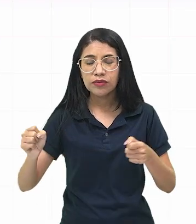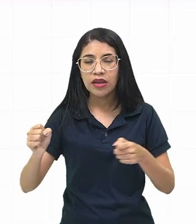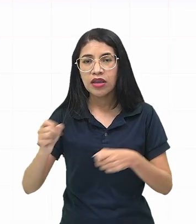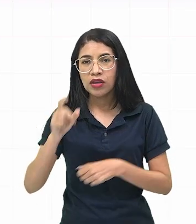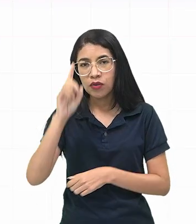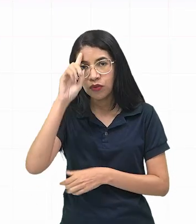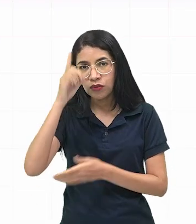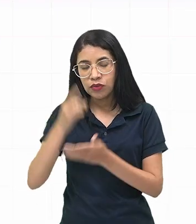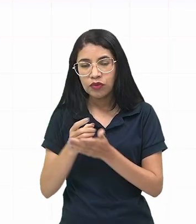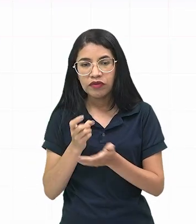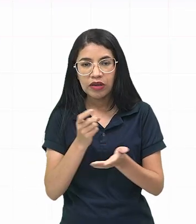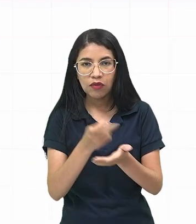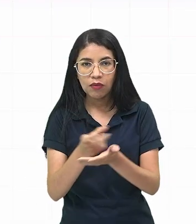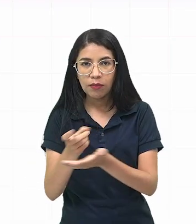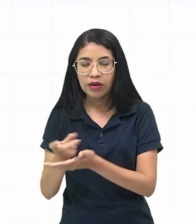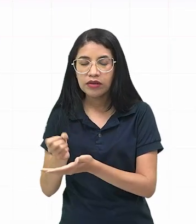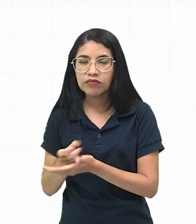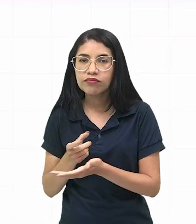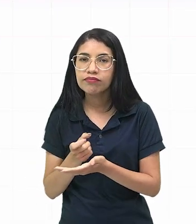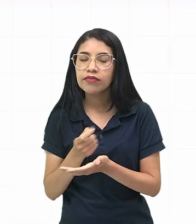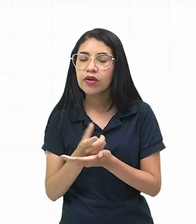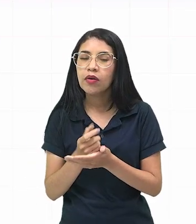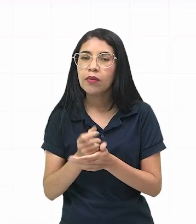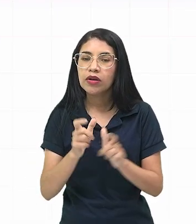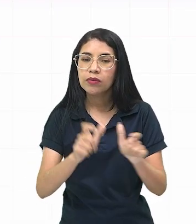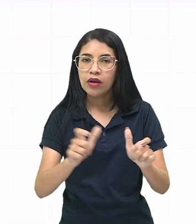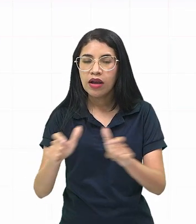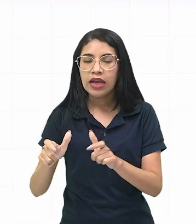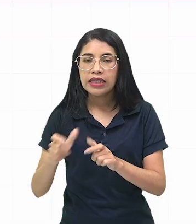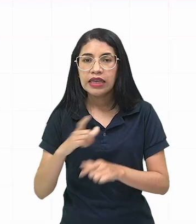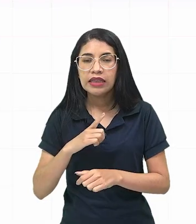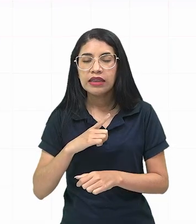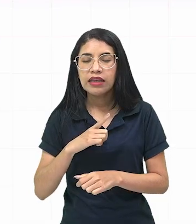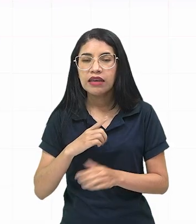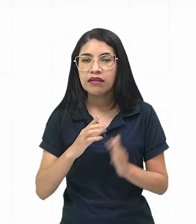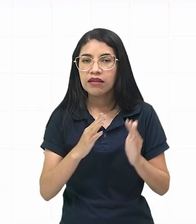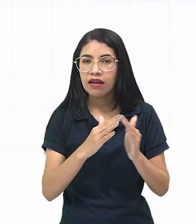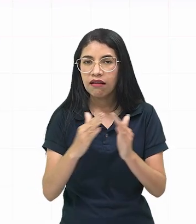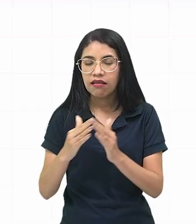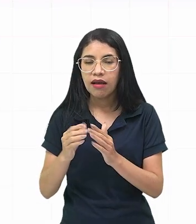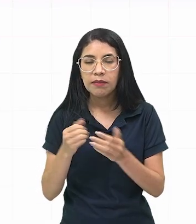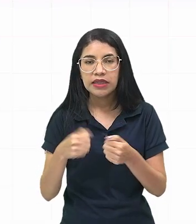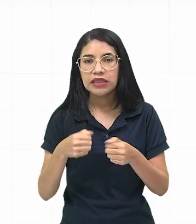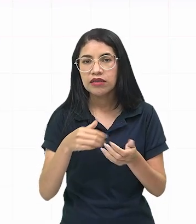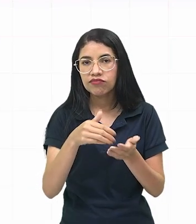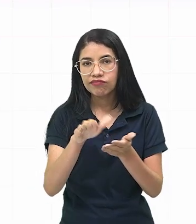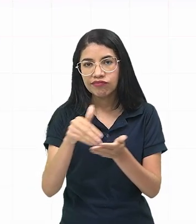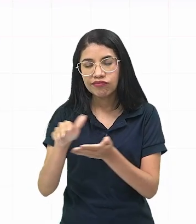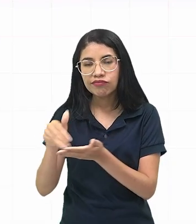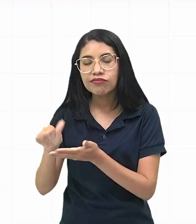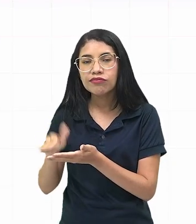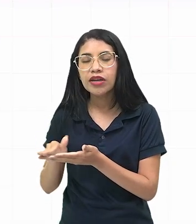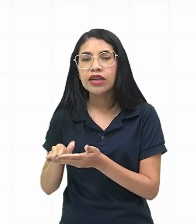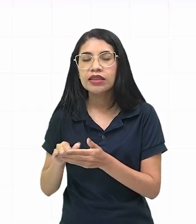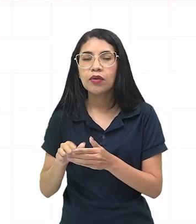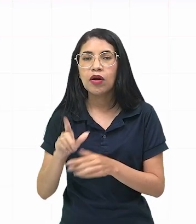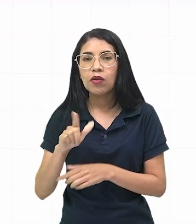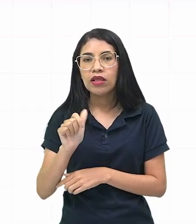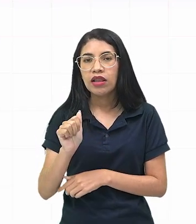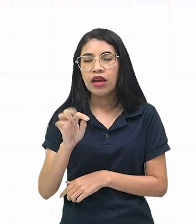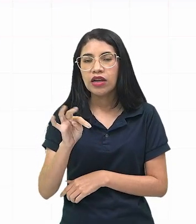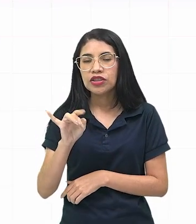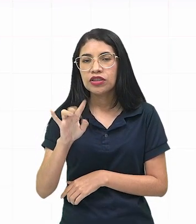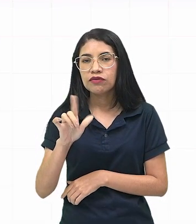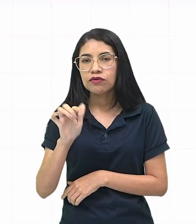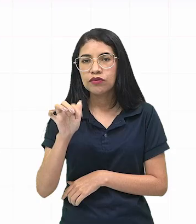comprando terra e quem estiver morando ali tem que sair, não importa. Então isso que a gente chama de latifúndio, uma fazenda